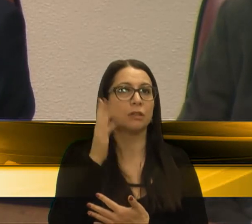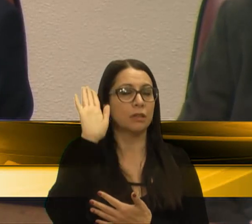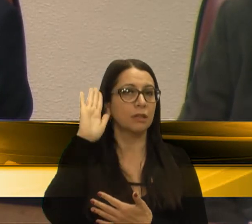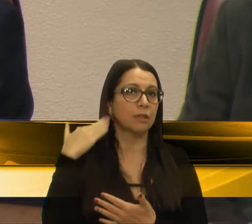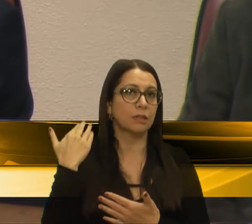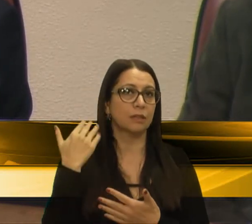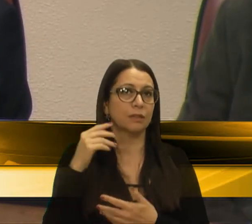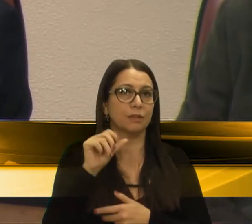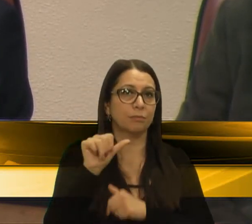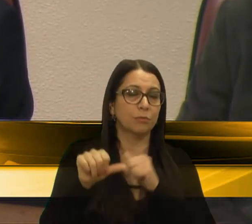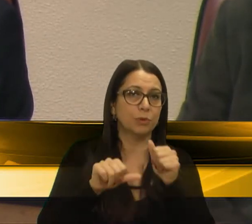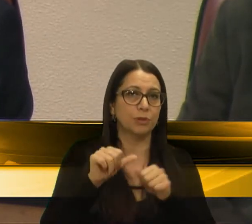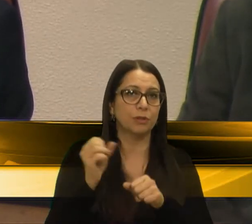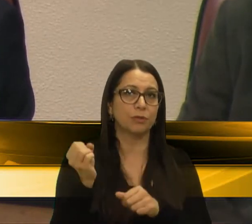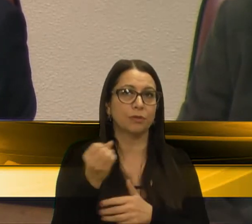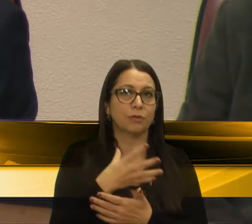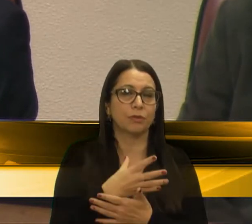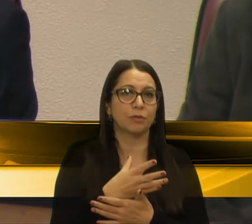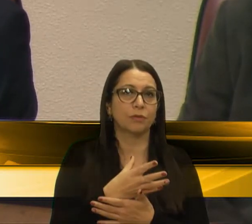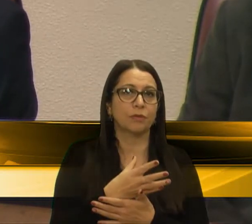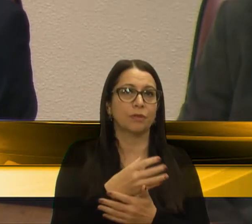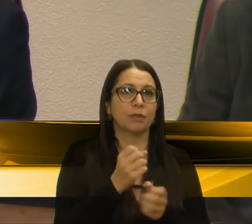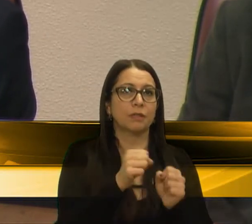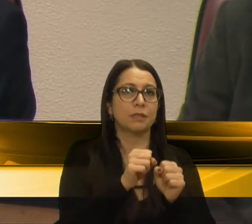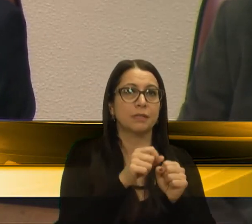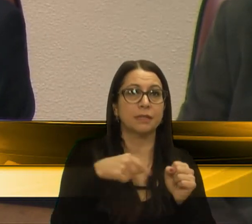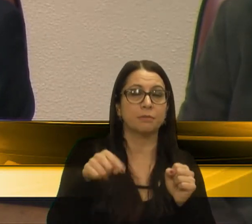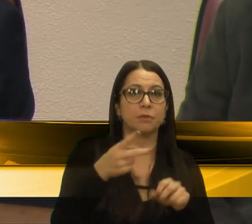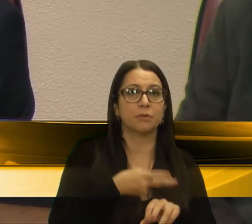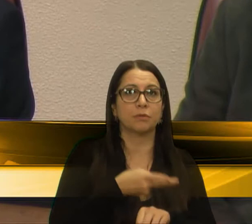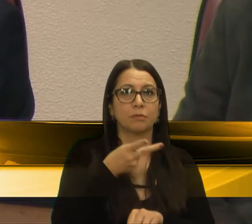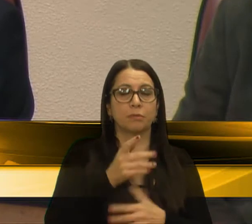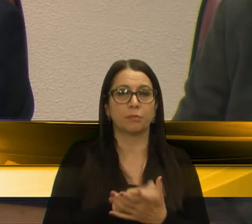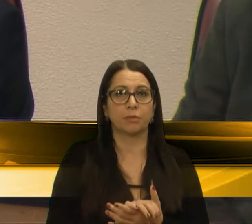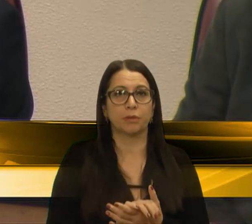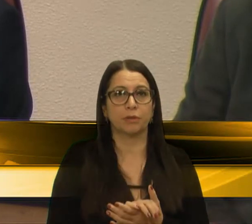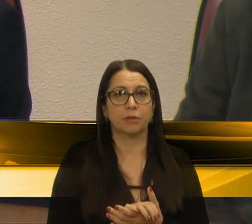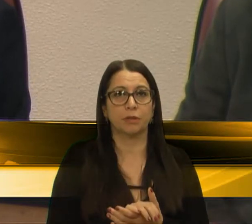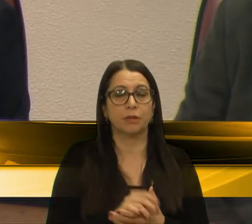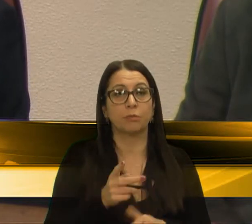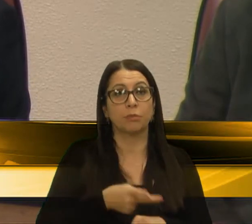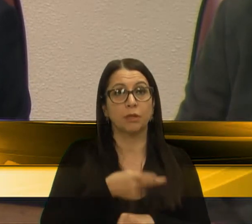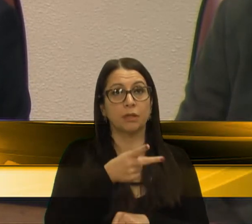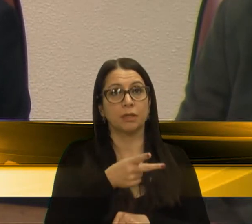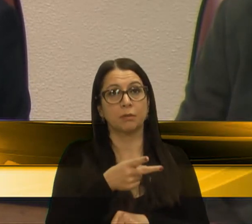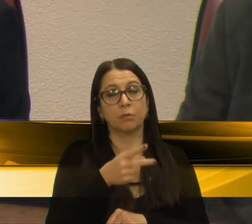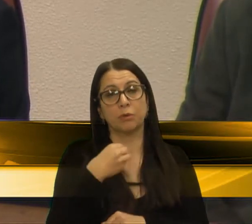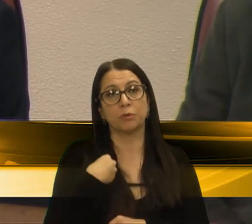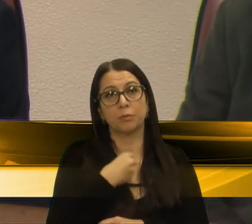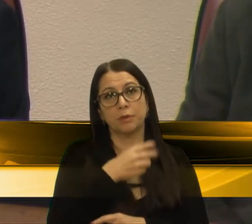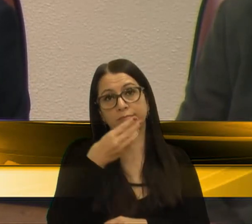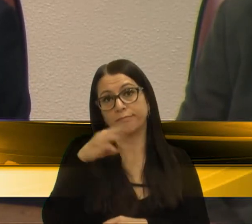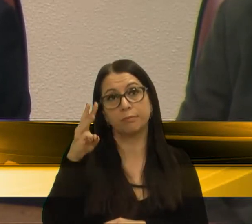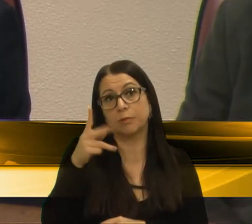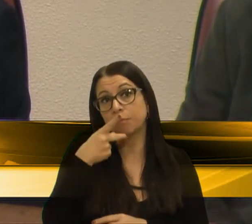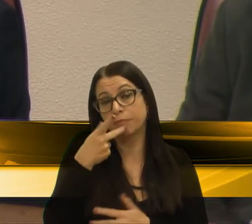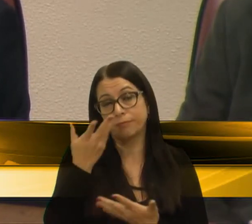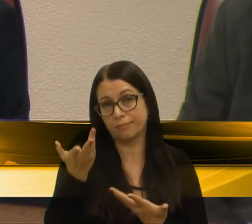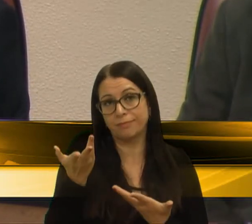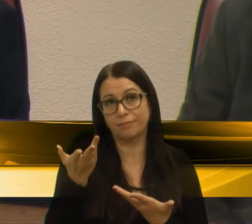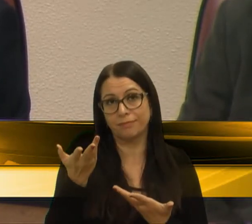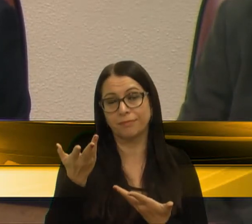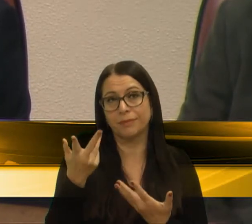reformatação dessa nova sistemática desse prêmio. E o prêmio Dr. Virvi Ramos, não precisa dizer que